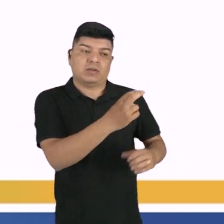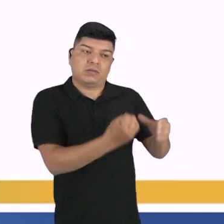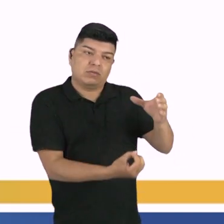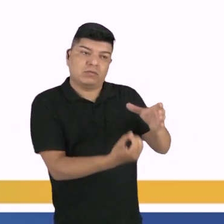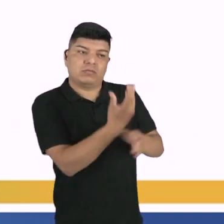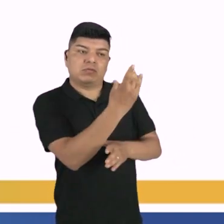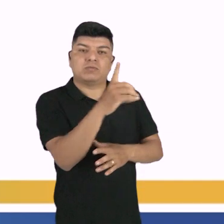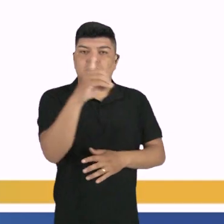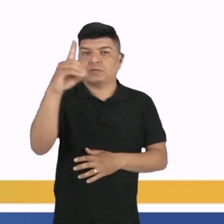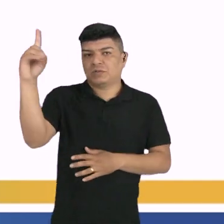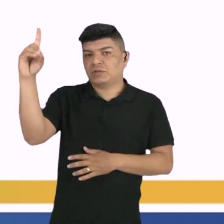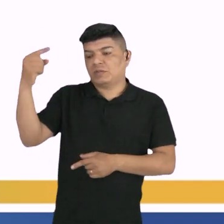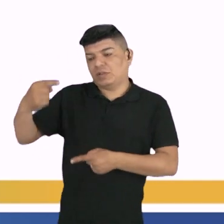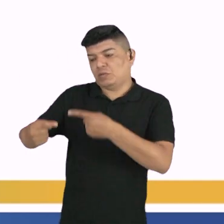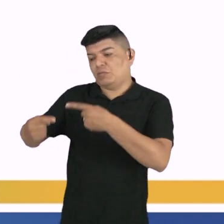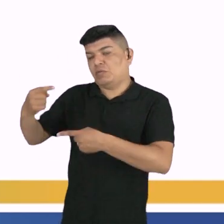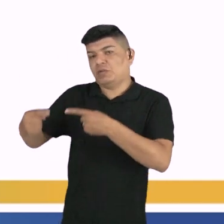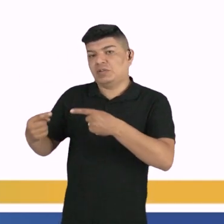mãos dadas,